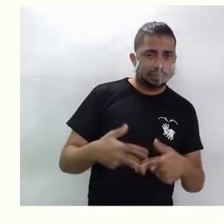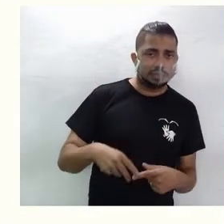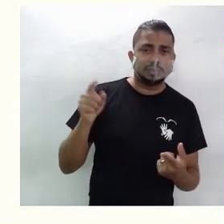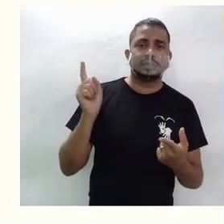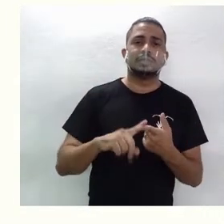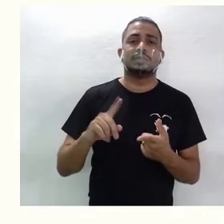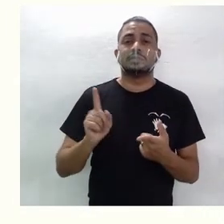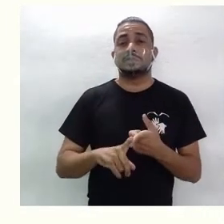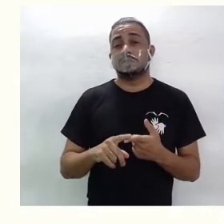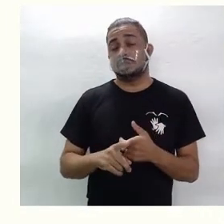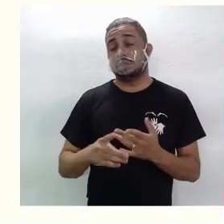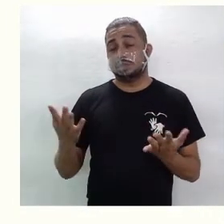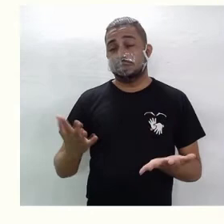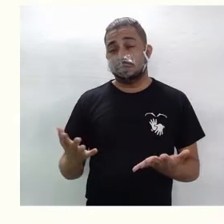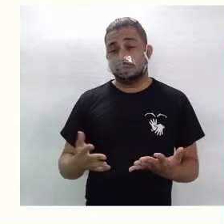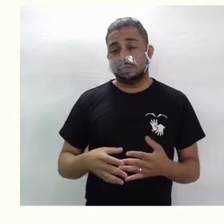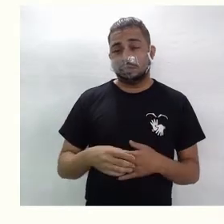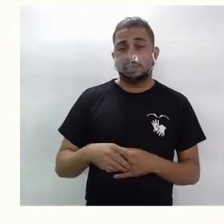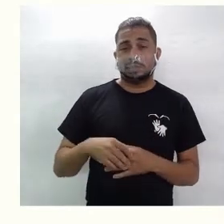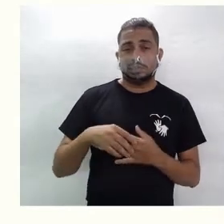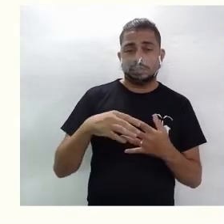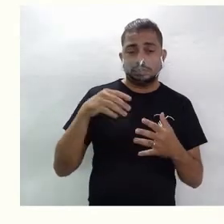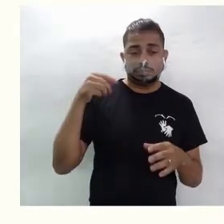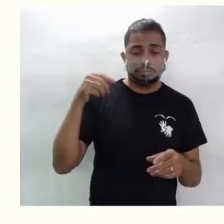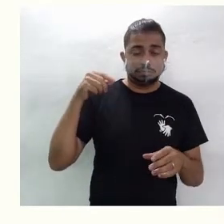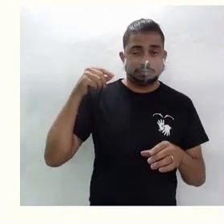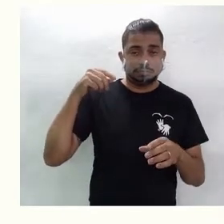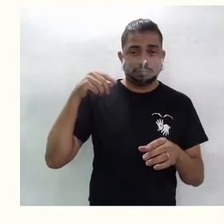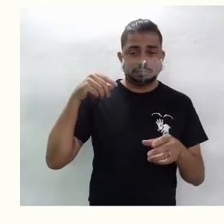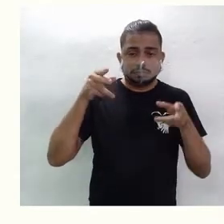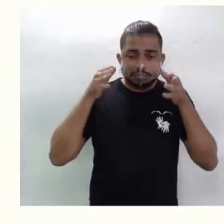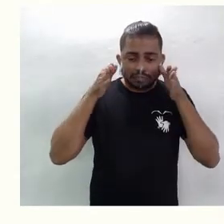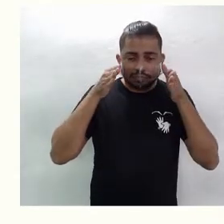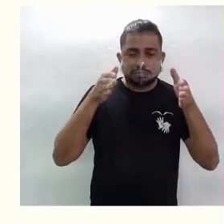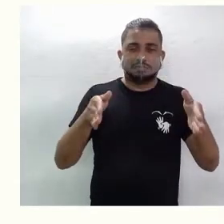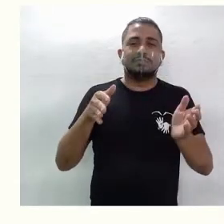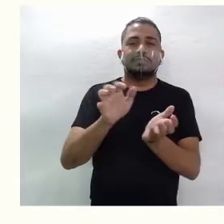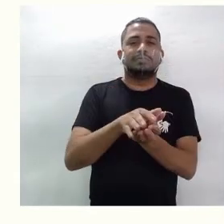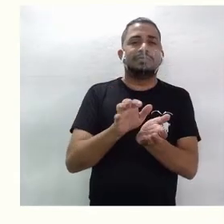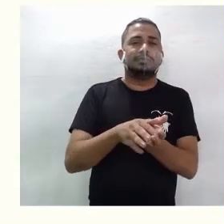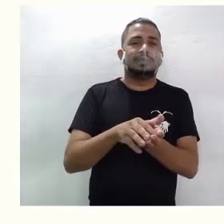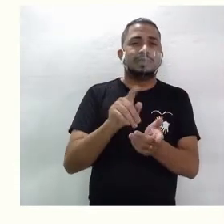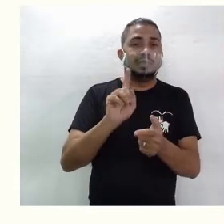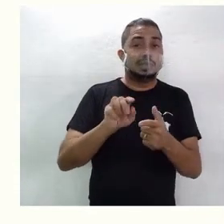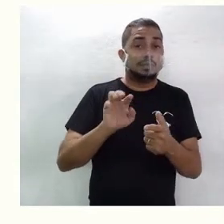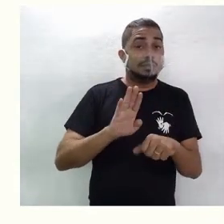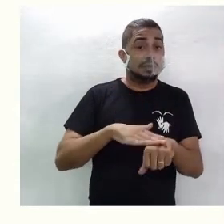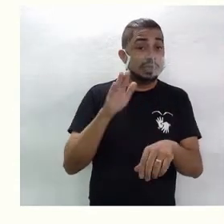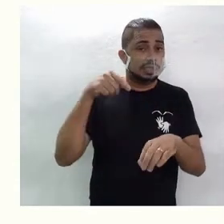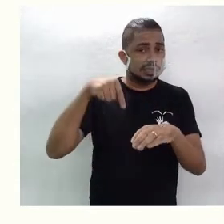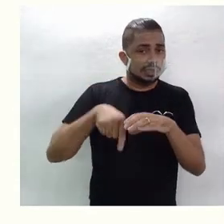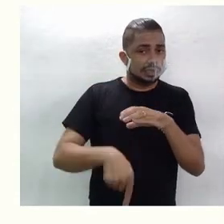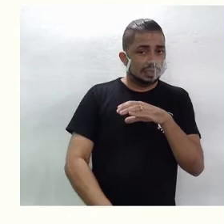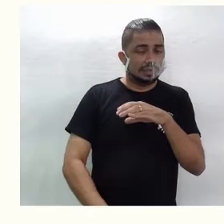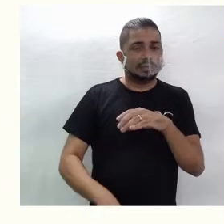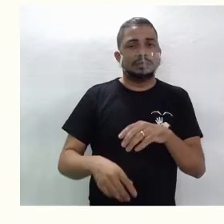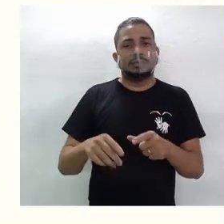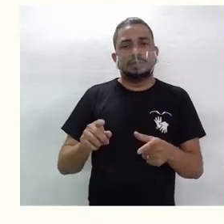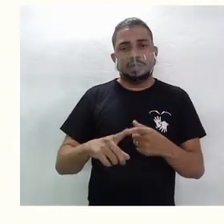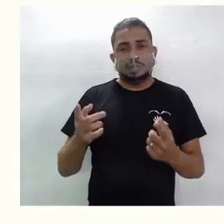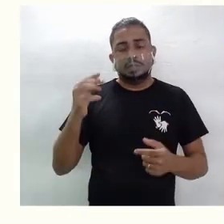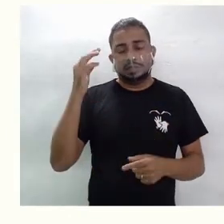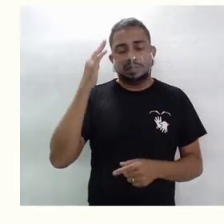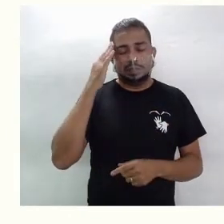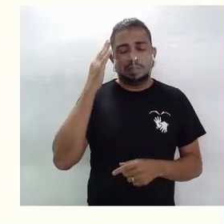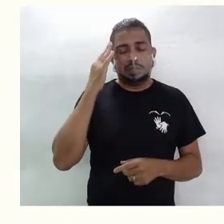também, agora especificamente de Pernambuco, já é um pouco mais complexo, tá? De vocês entenderem, por exemplo.